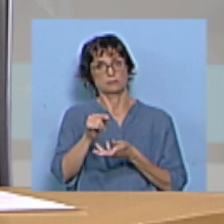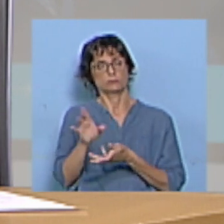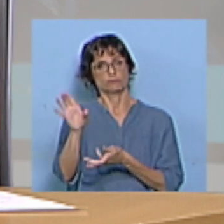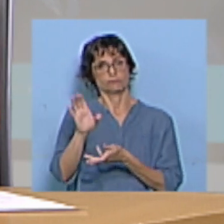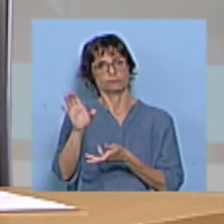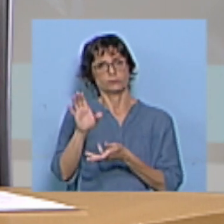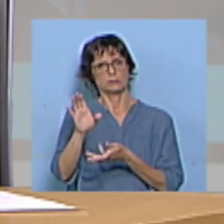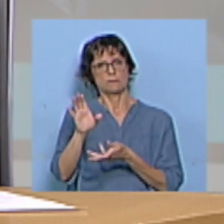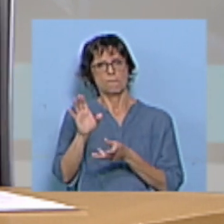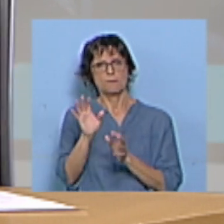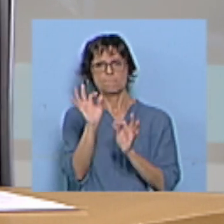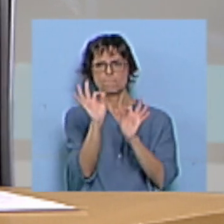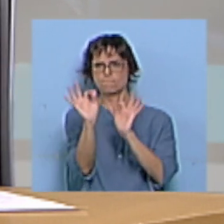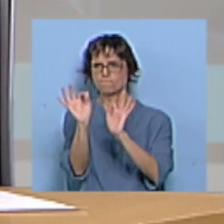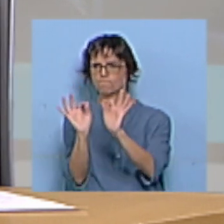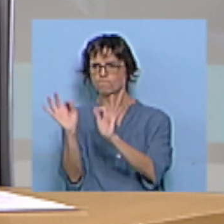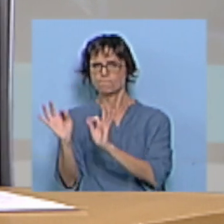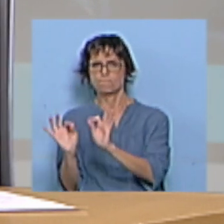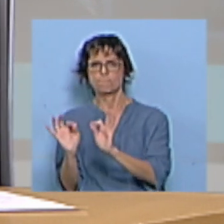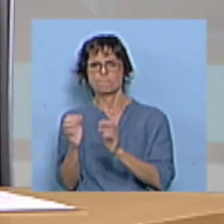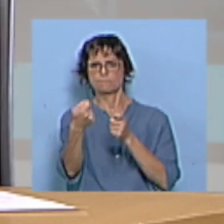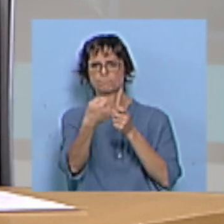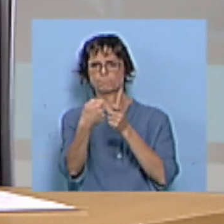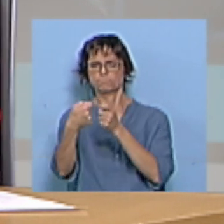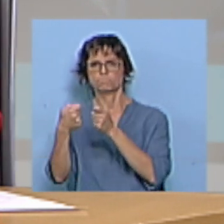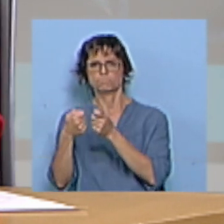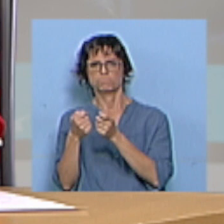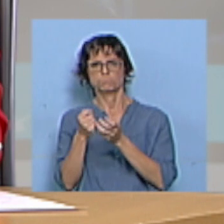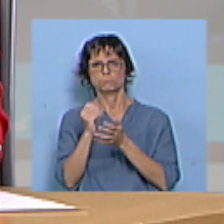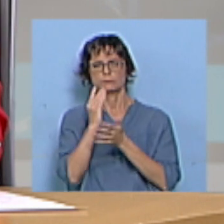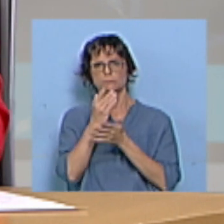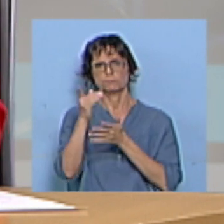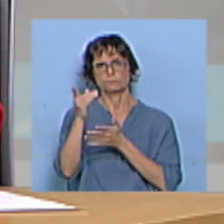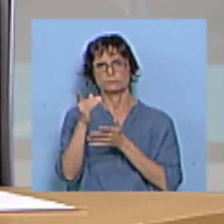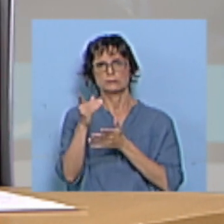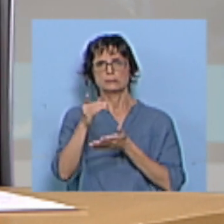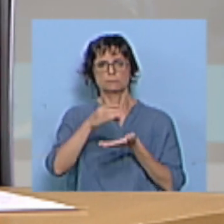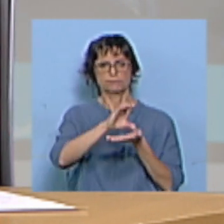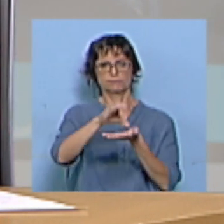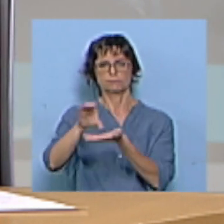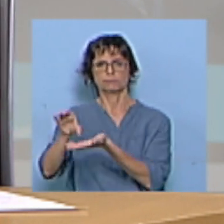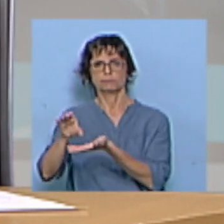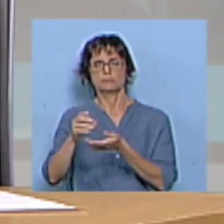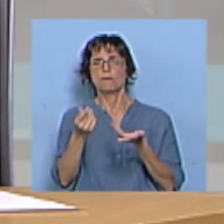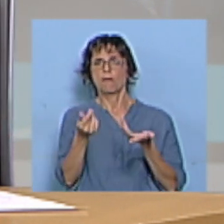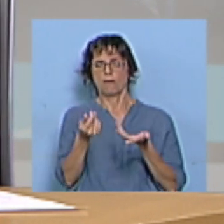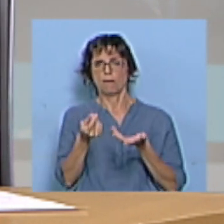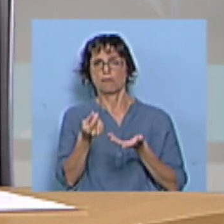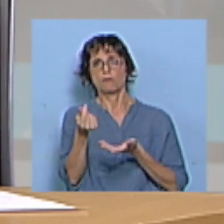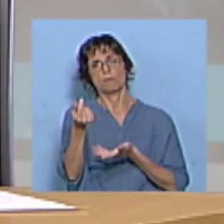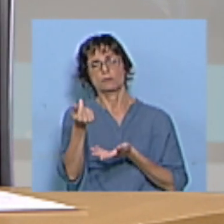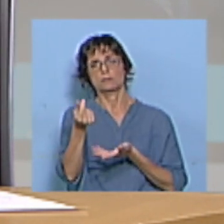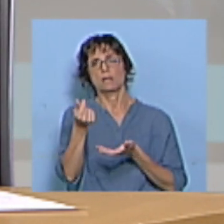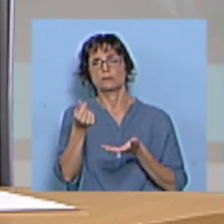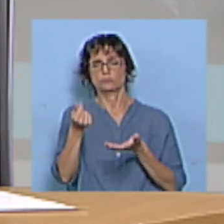digamos, sistematizada e muito de acordo com aquilo que é a divisão entre fundos a fundo perdido